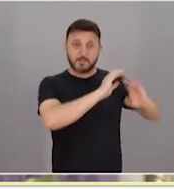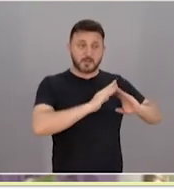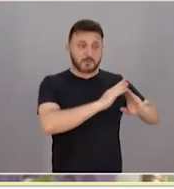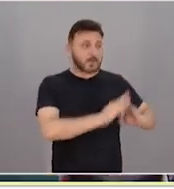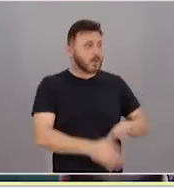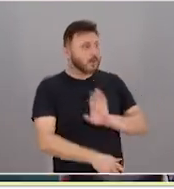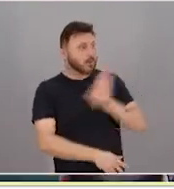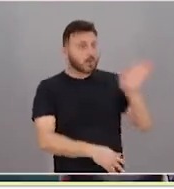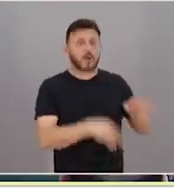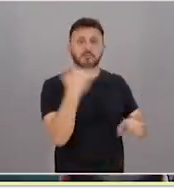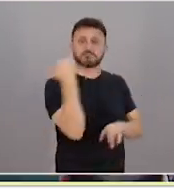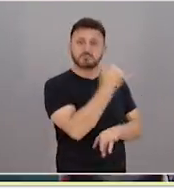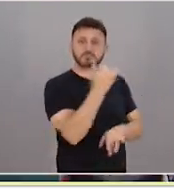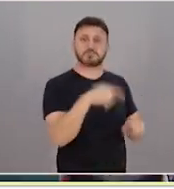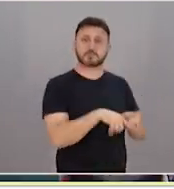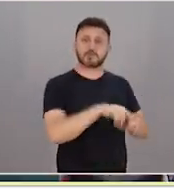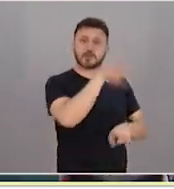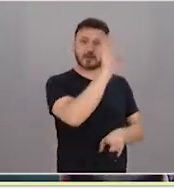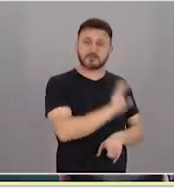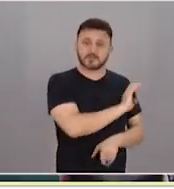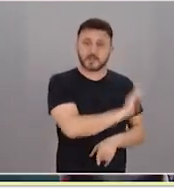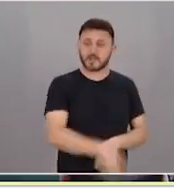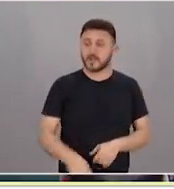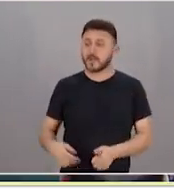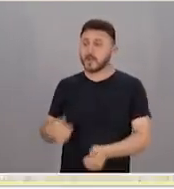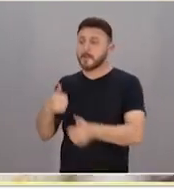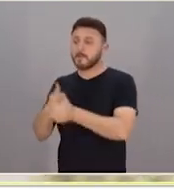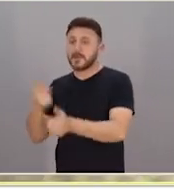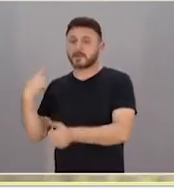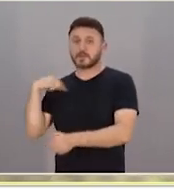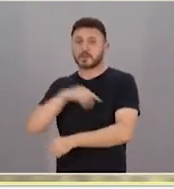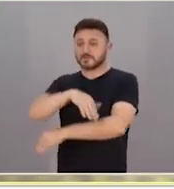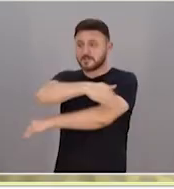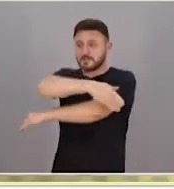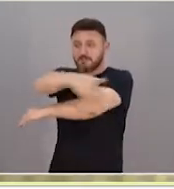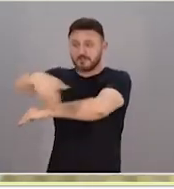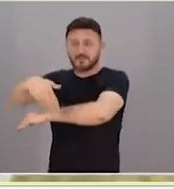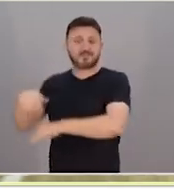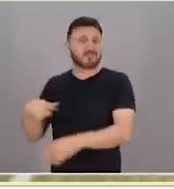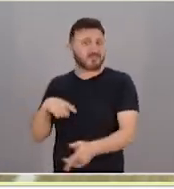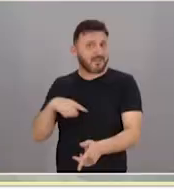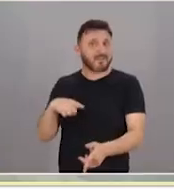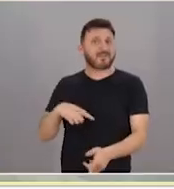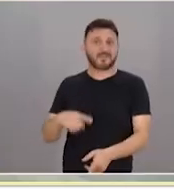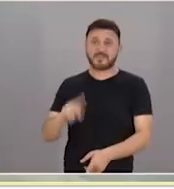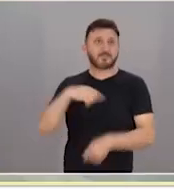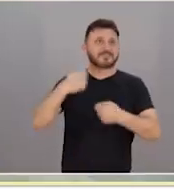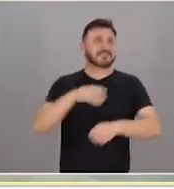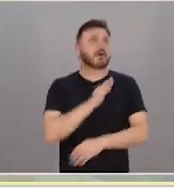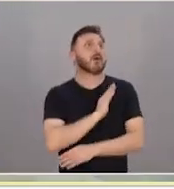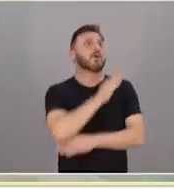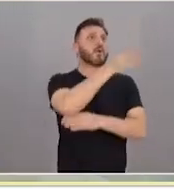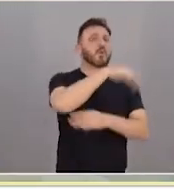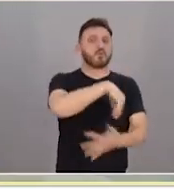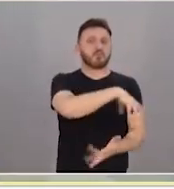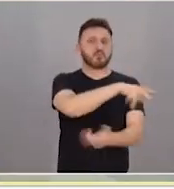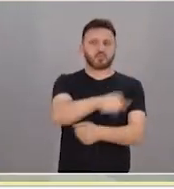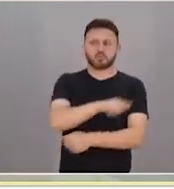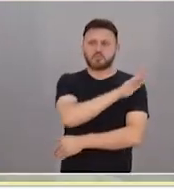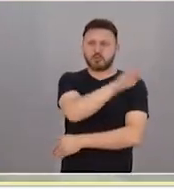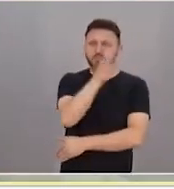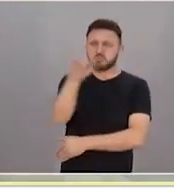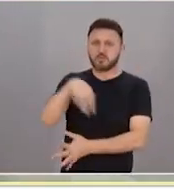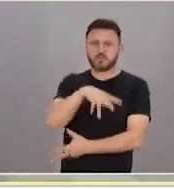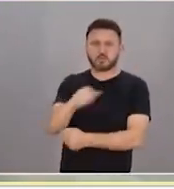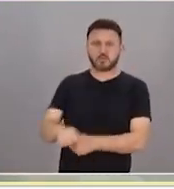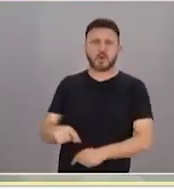Ide por todo mundo, mas às vezes é perto da nossa esquina, nos nossos quarteirões. Ide por todo mundo,